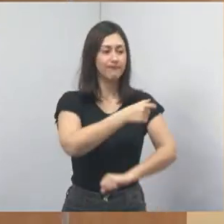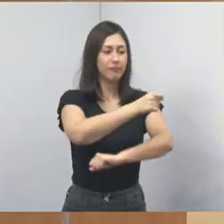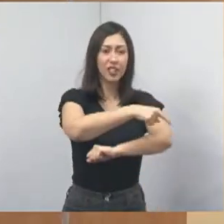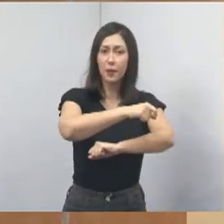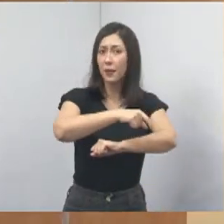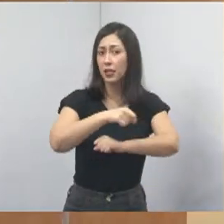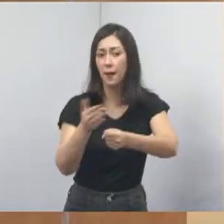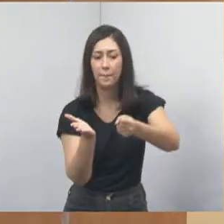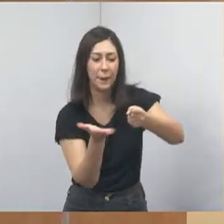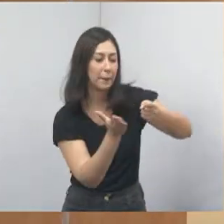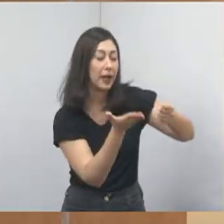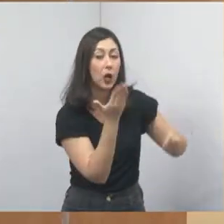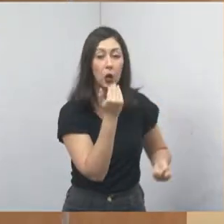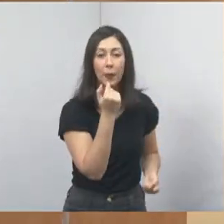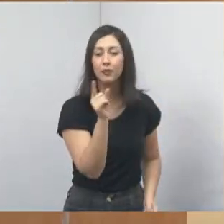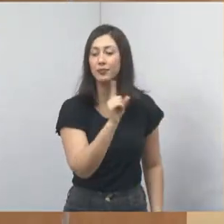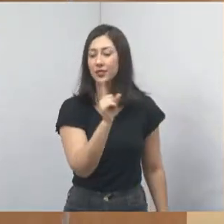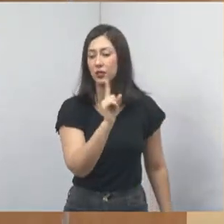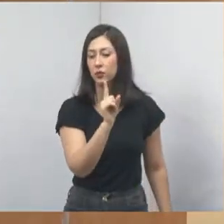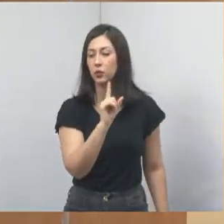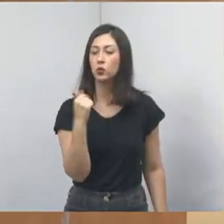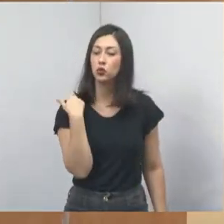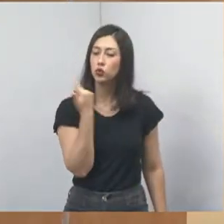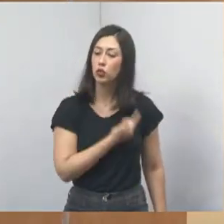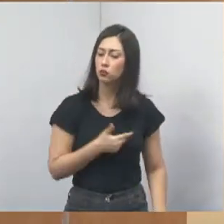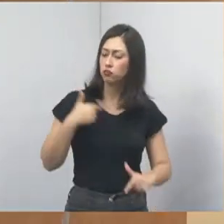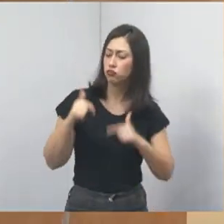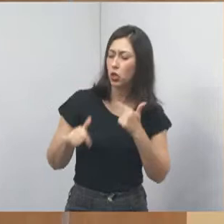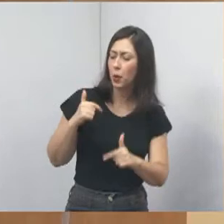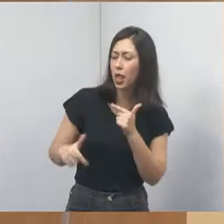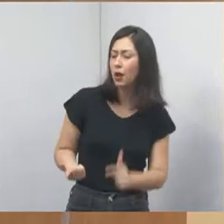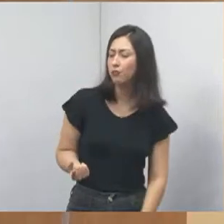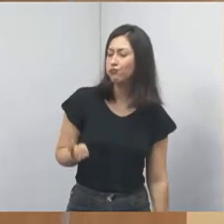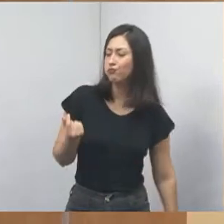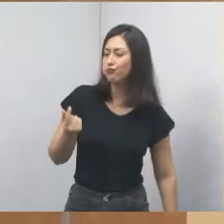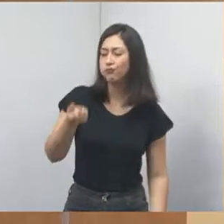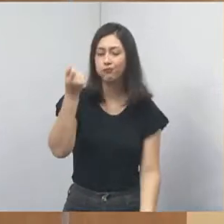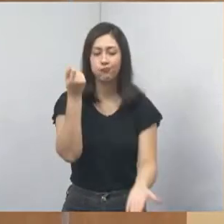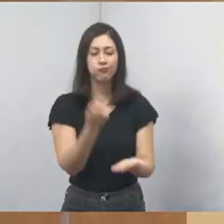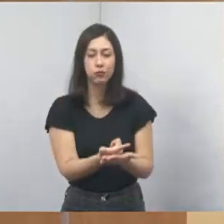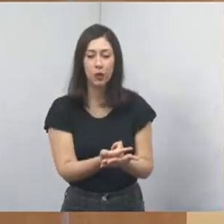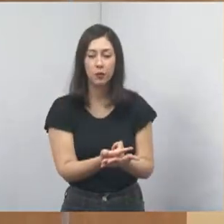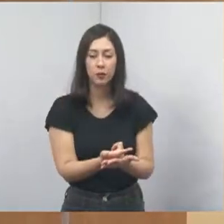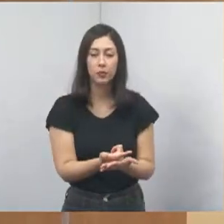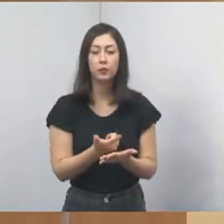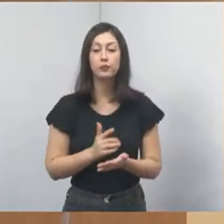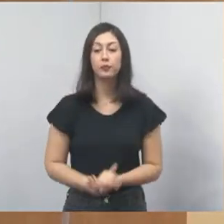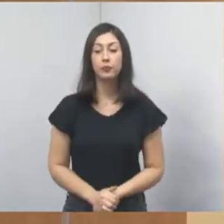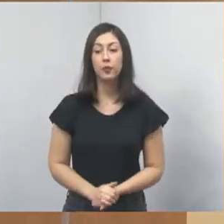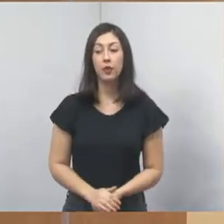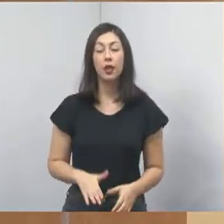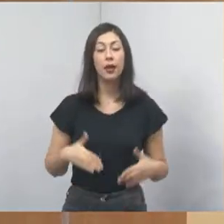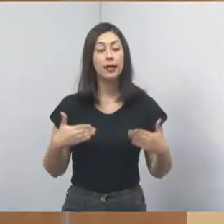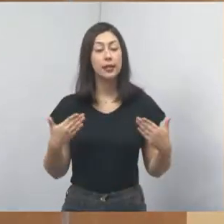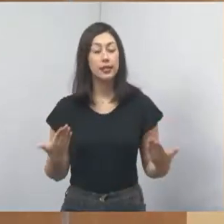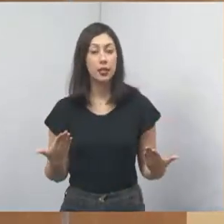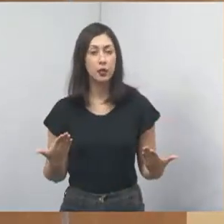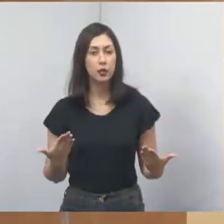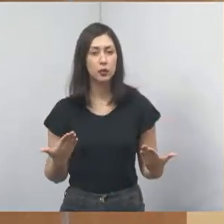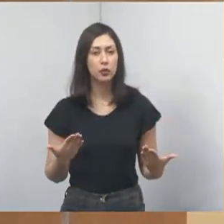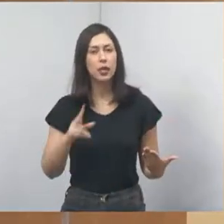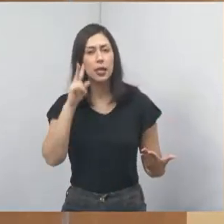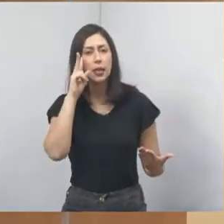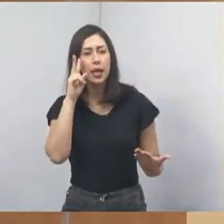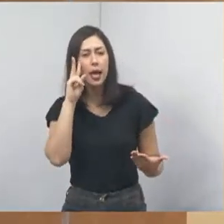comemos mais o que plantamos, mas nós compramos aquilo que nós comemos. Então, toda a cena de Jesus,